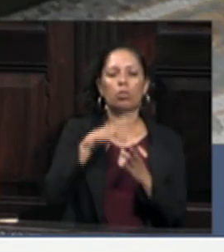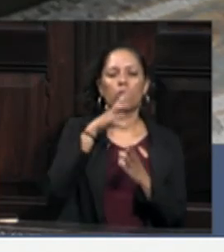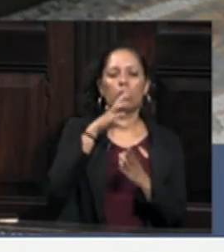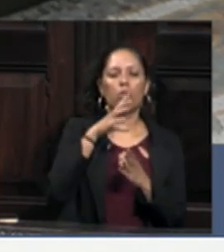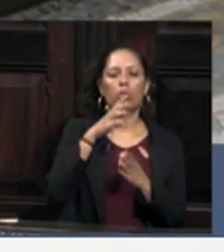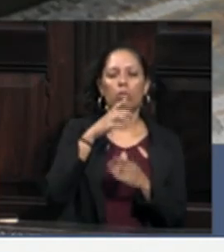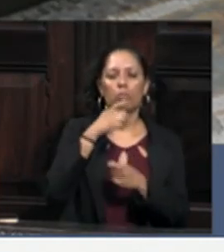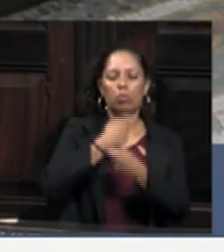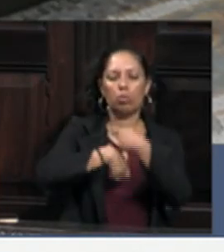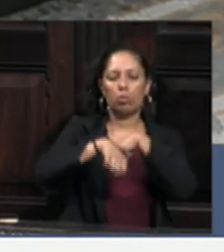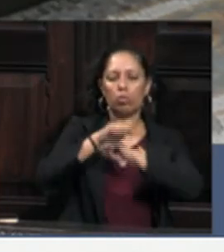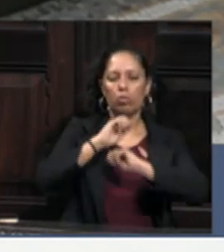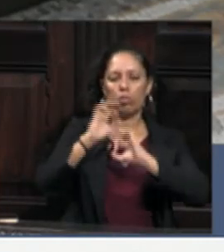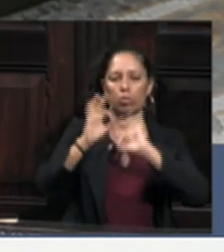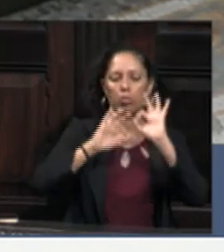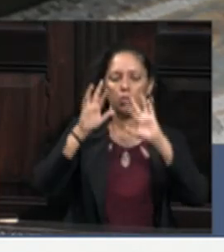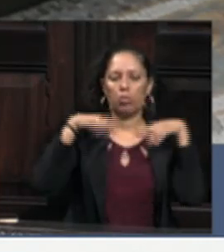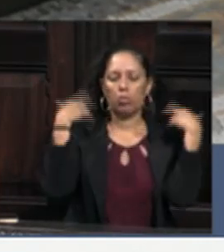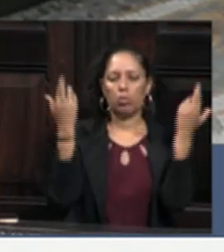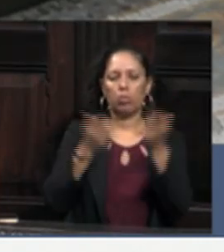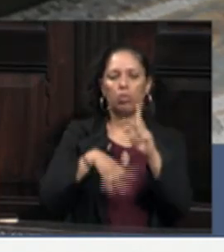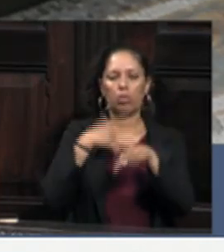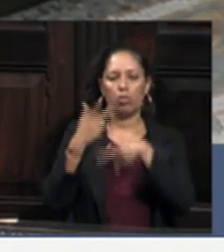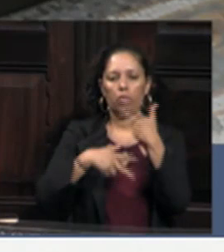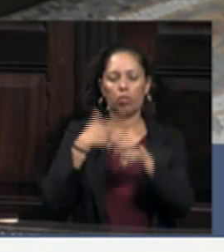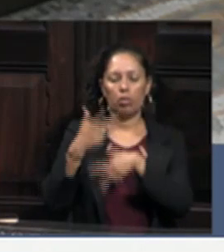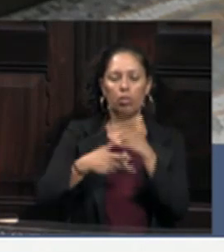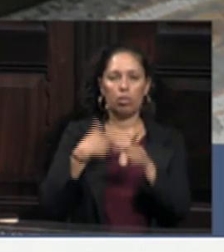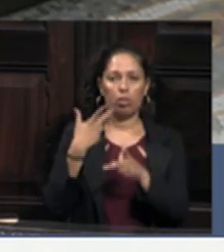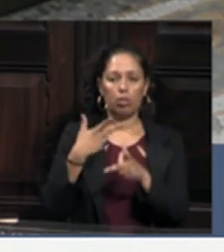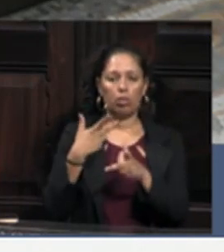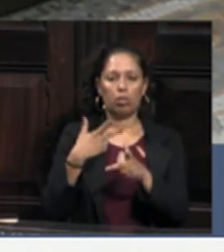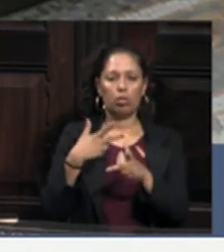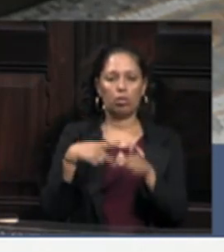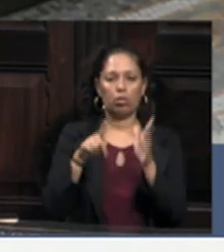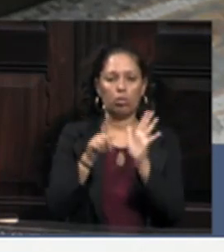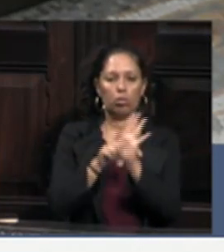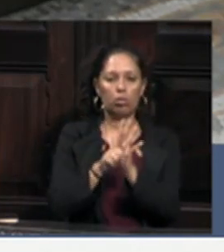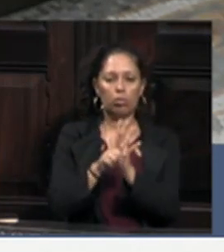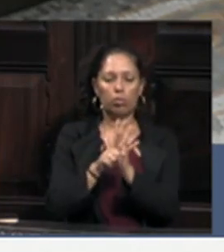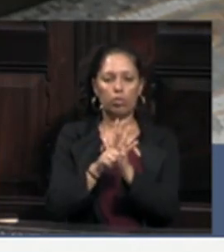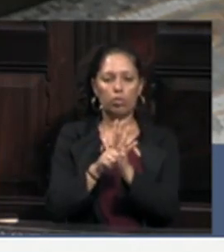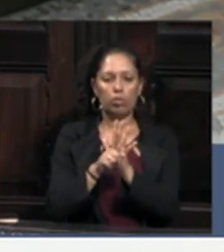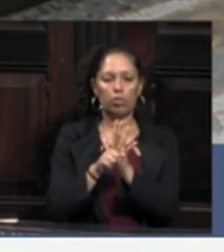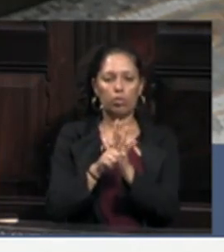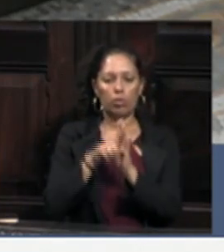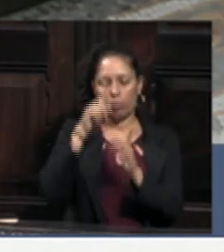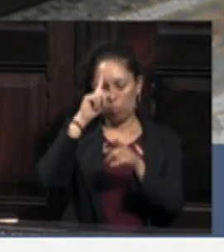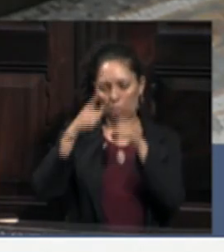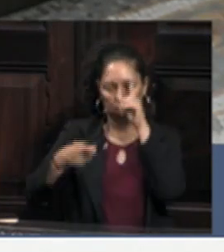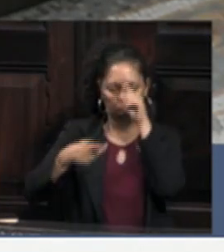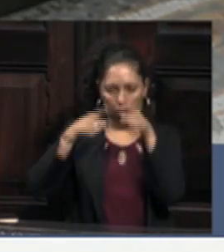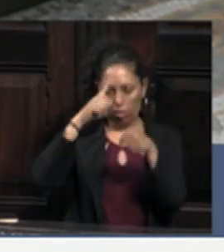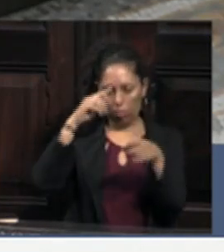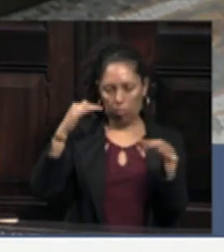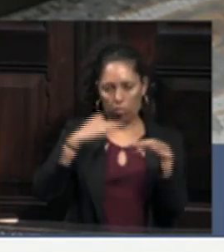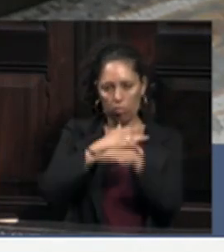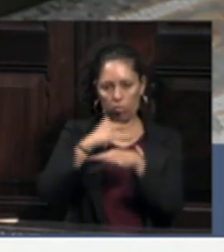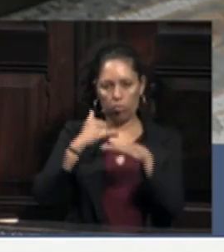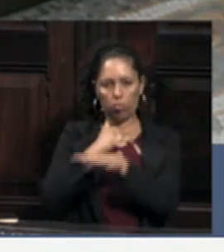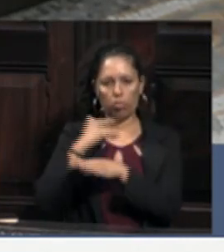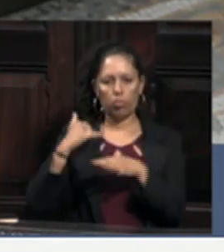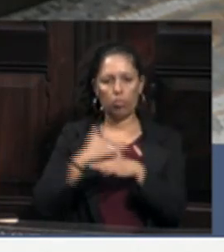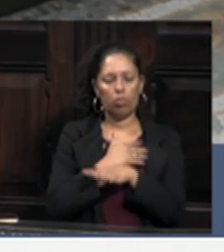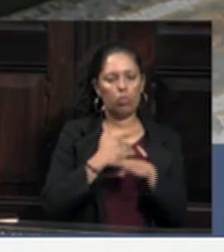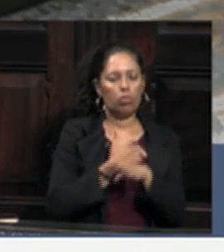promoverá uma audiência pública exatamente sobre o projeto da governança metropolitana, que inclusive já tínhamos conversado sobre isso, queria muito que Vossa